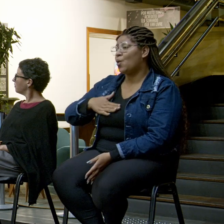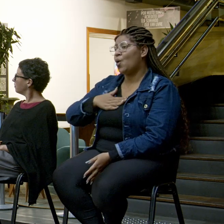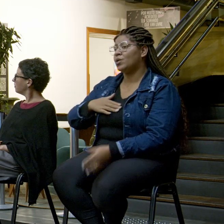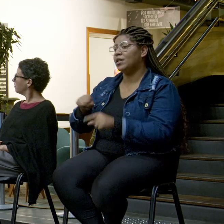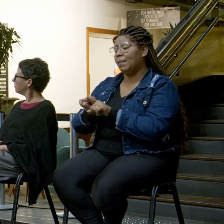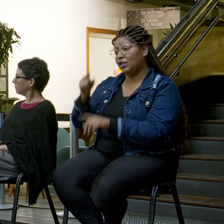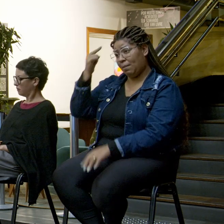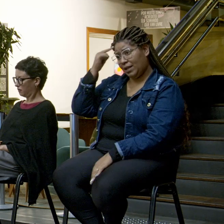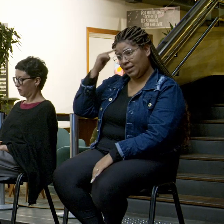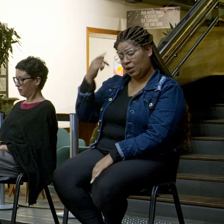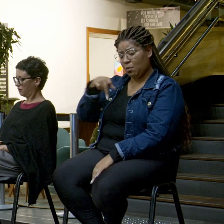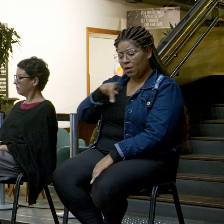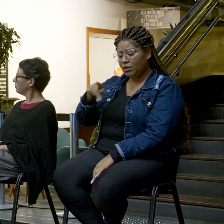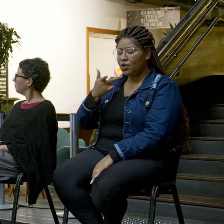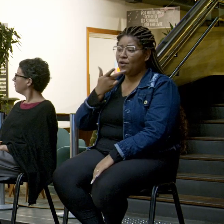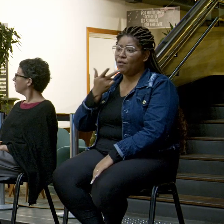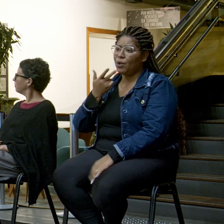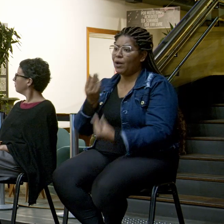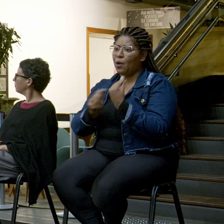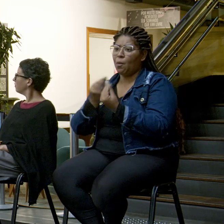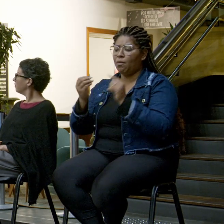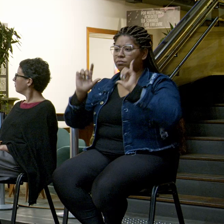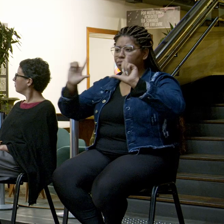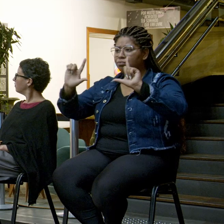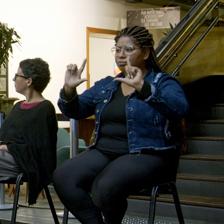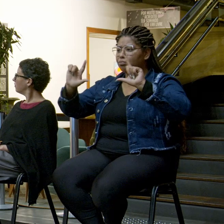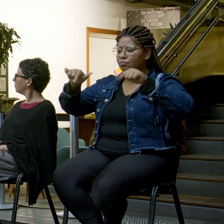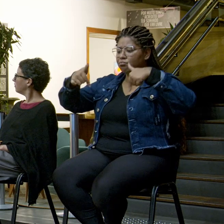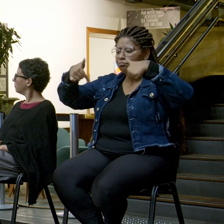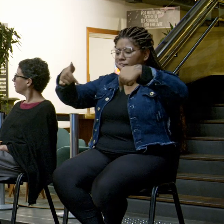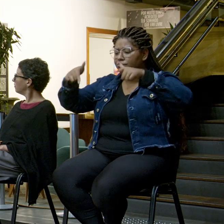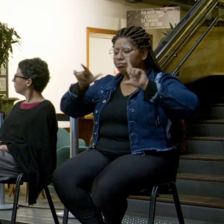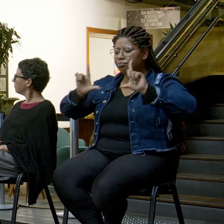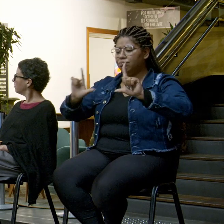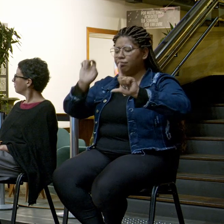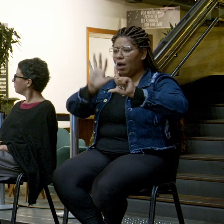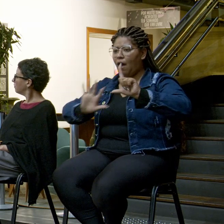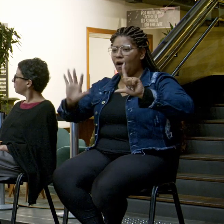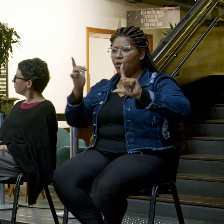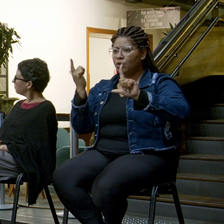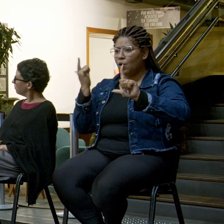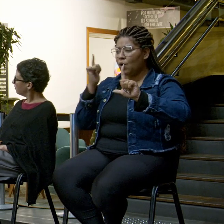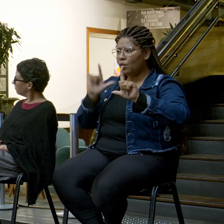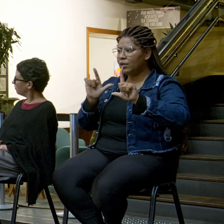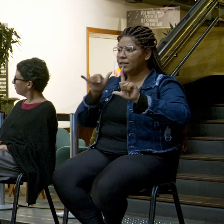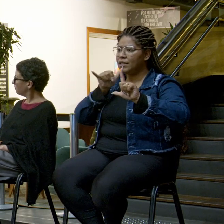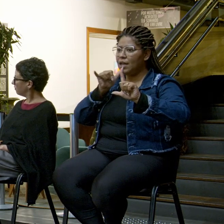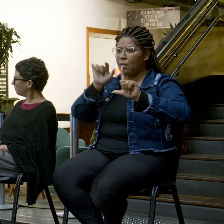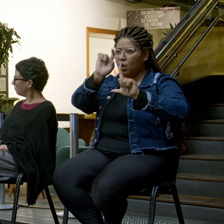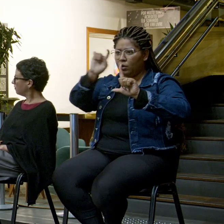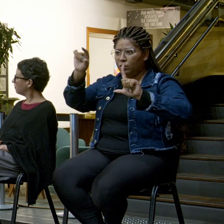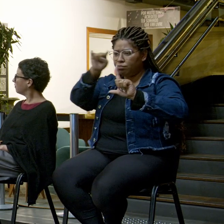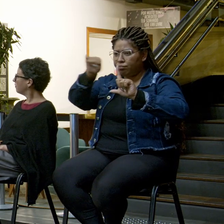professor uma vez falou numa espécie de um autorretrato, né, no sentido de pensar que a forma que você consegue, as linhas que você